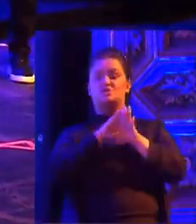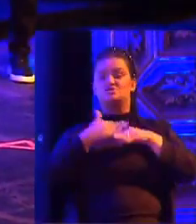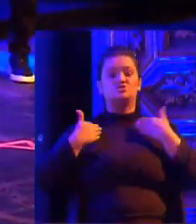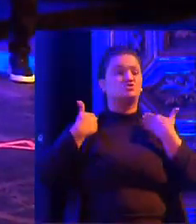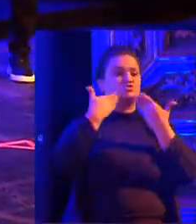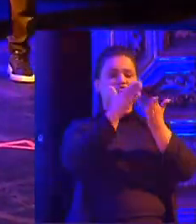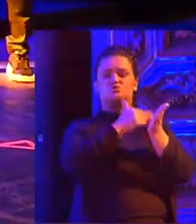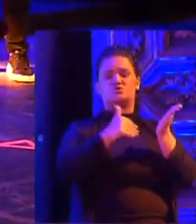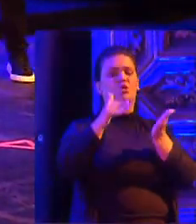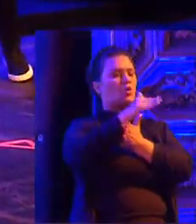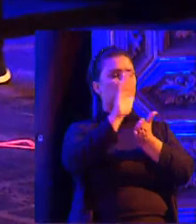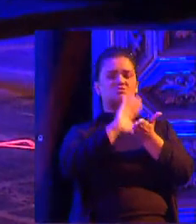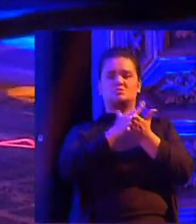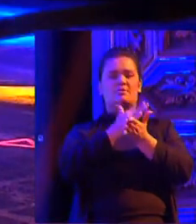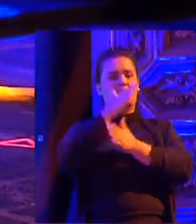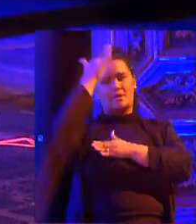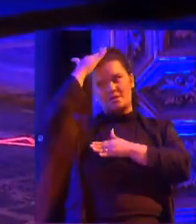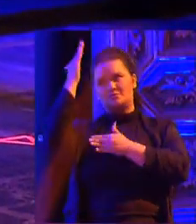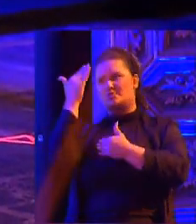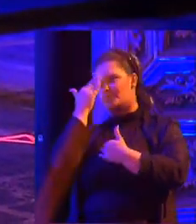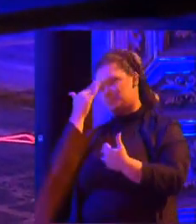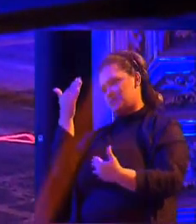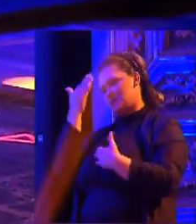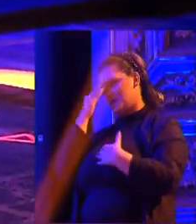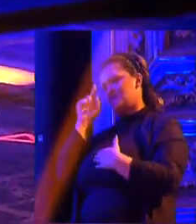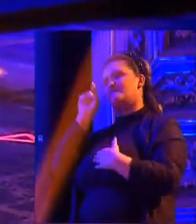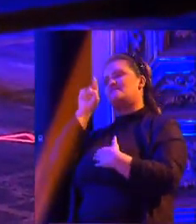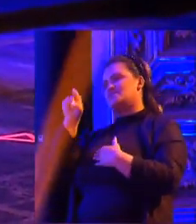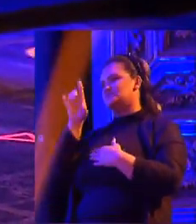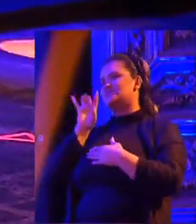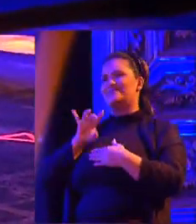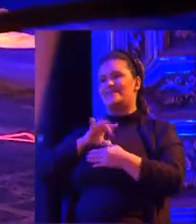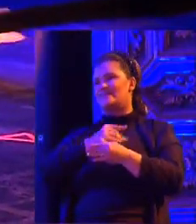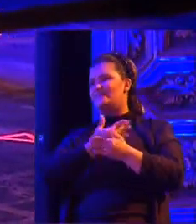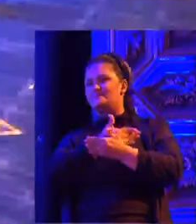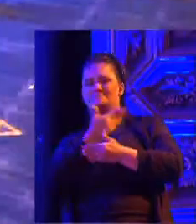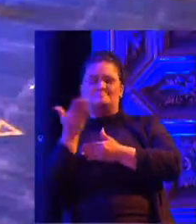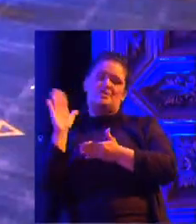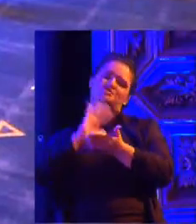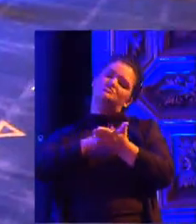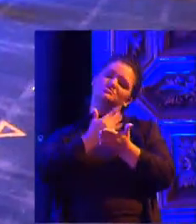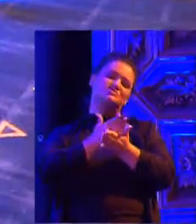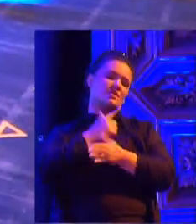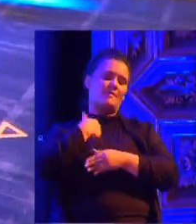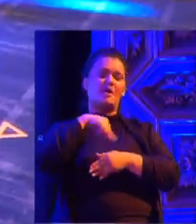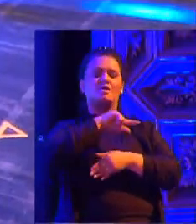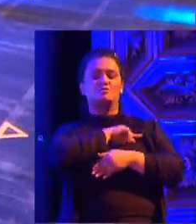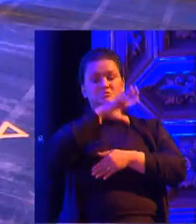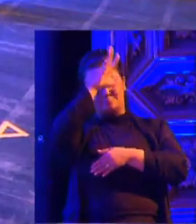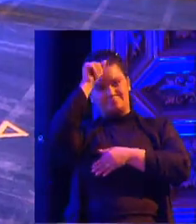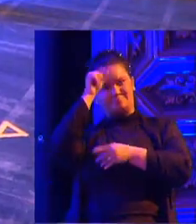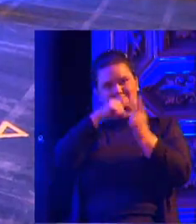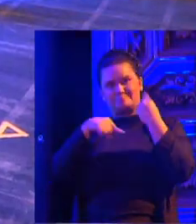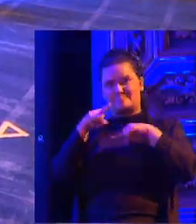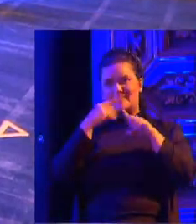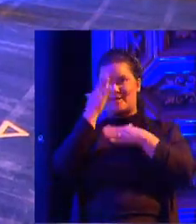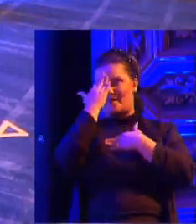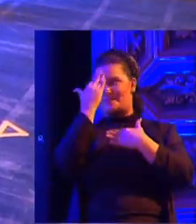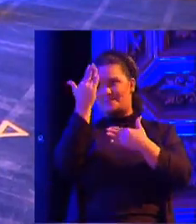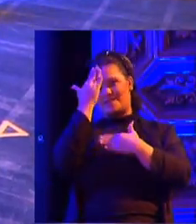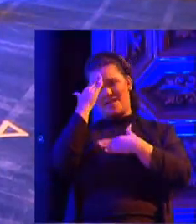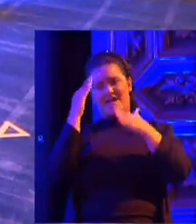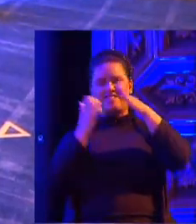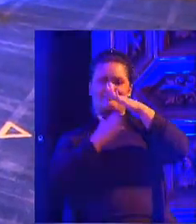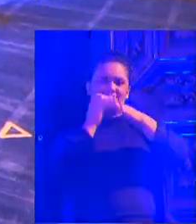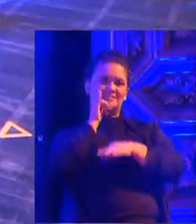samba paraense. Muito obrigado, Arthur, você que tem levado cada vez mais o nosso samba e a nossa música da Amazônia. Obrigado, Equatorial,